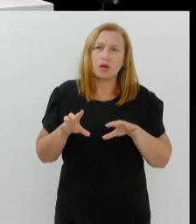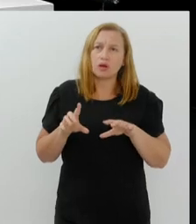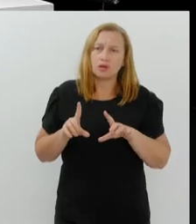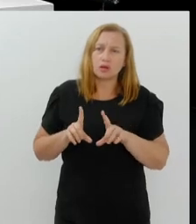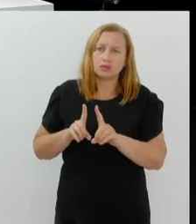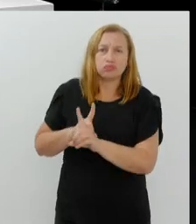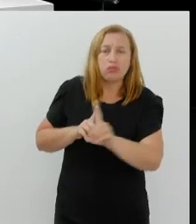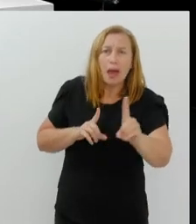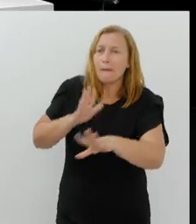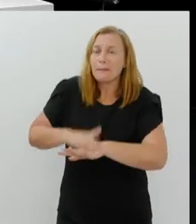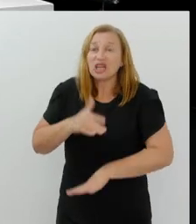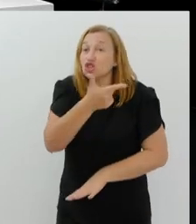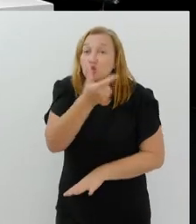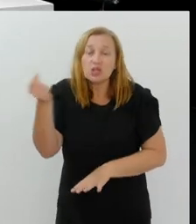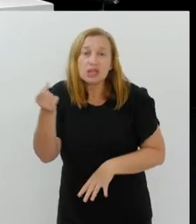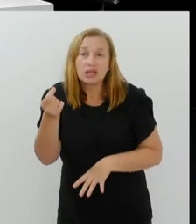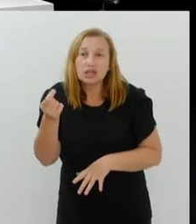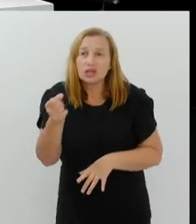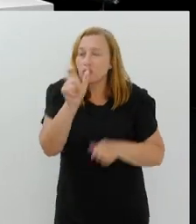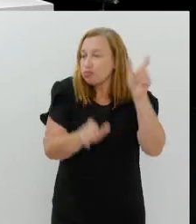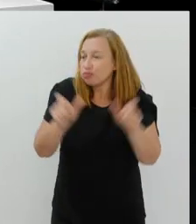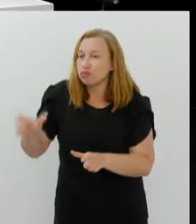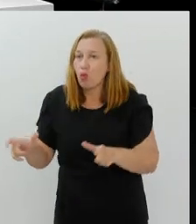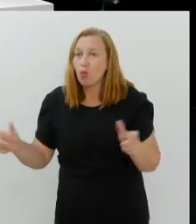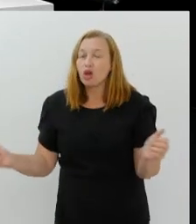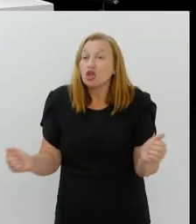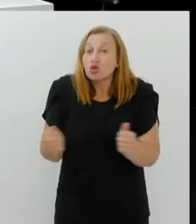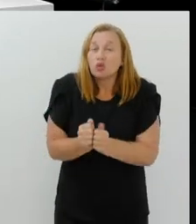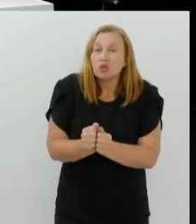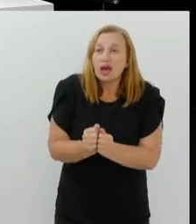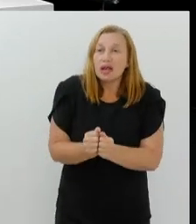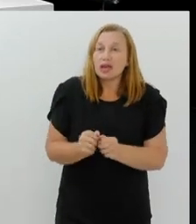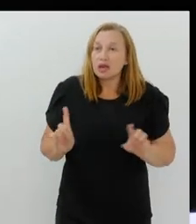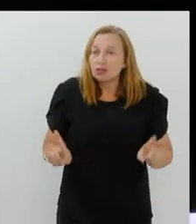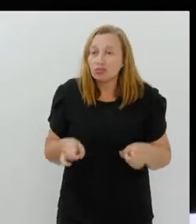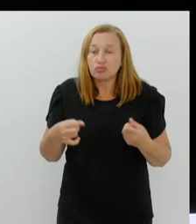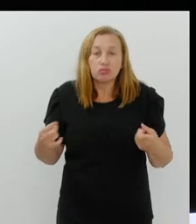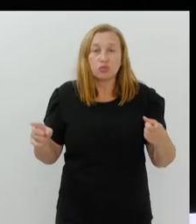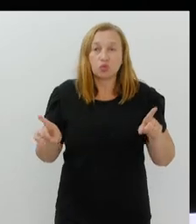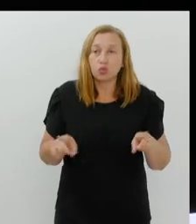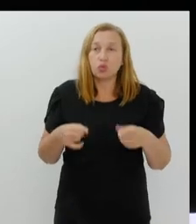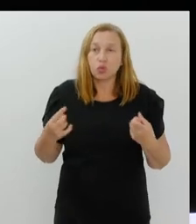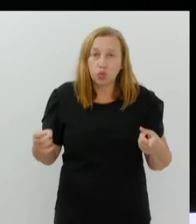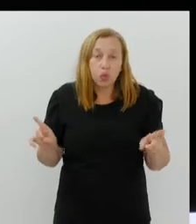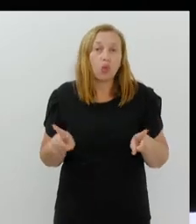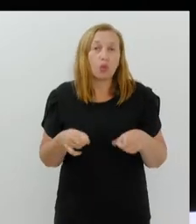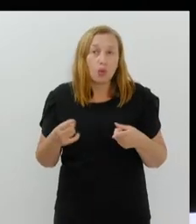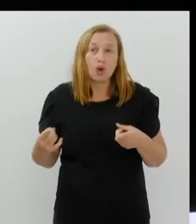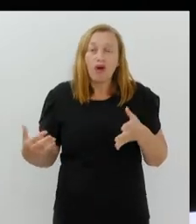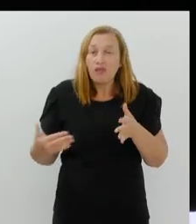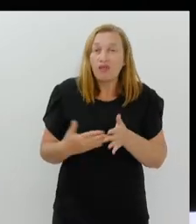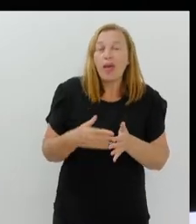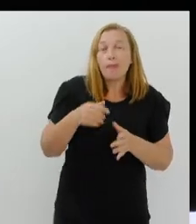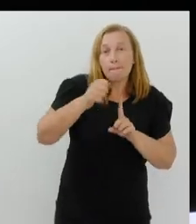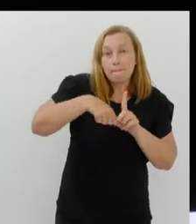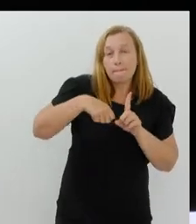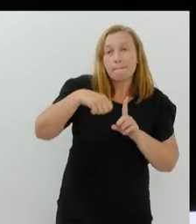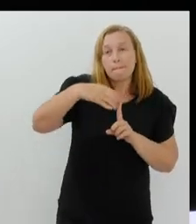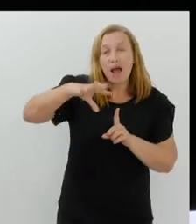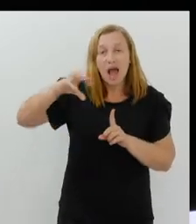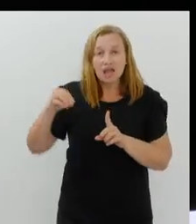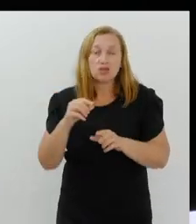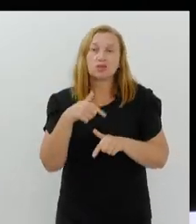tocando. São mais pessoas, de 200, né? Pessoas que vão conviver ali comigo até, espero que por muito tempo, mas no mínimo